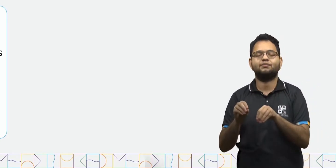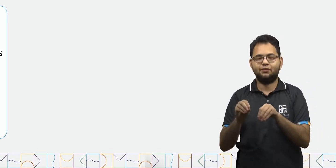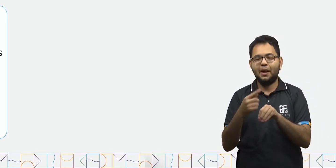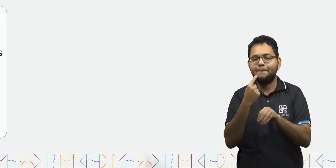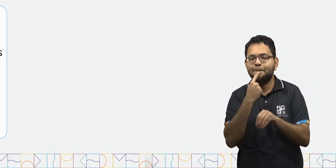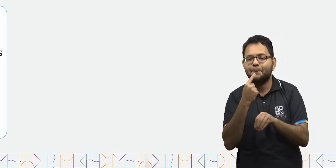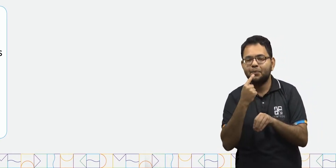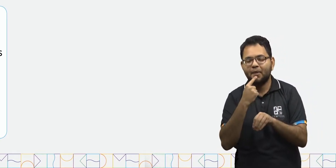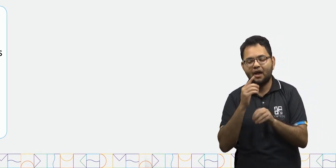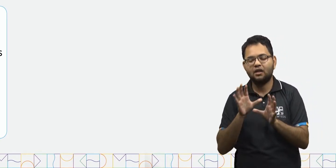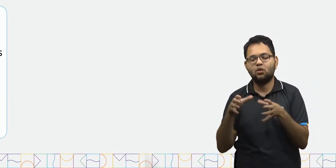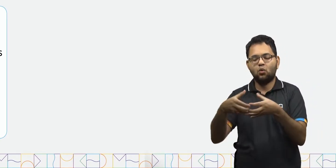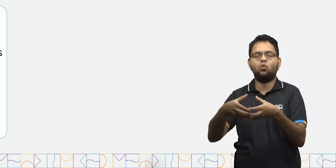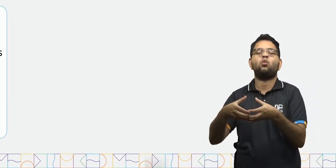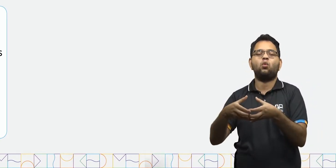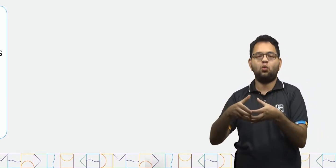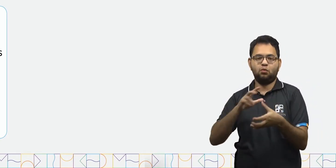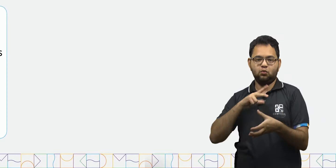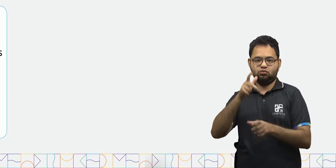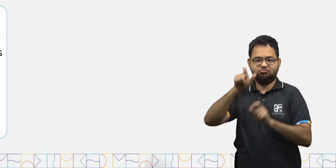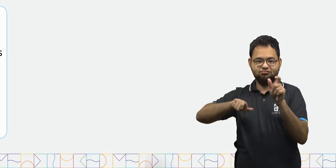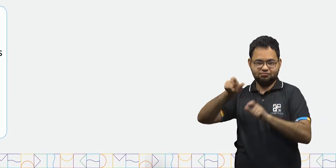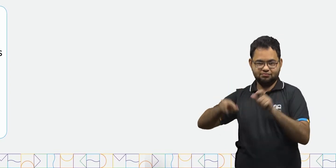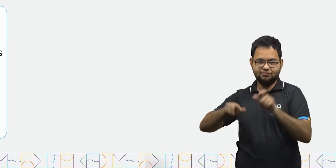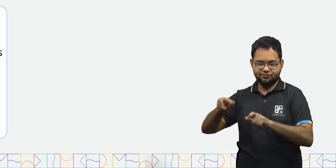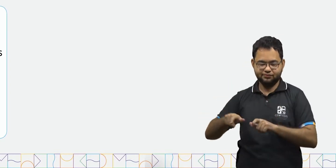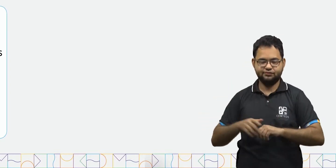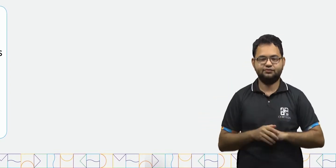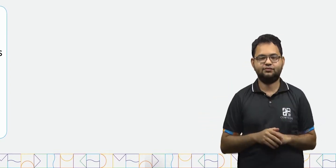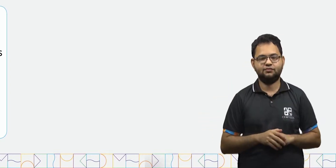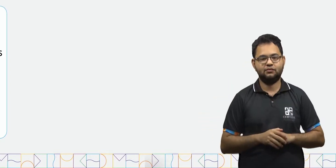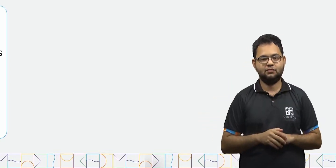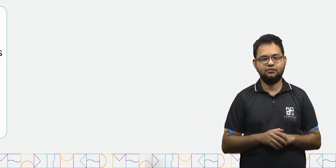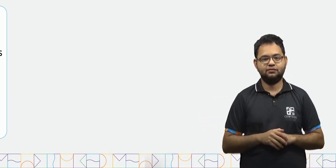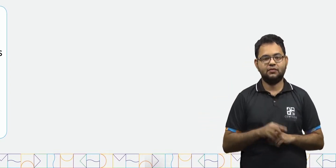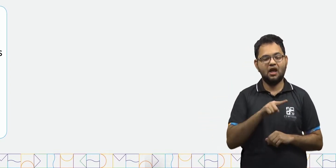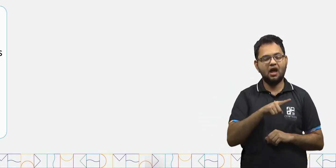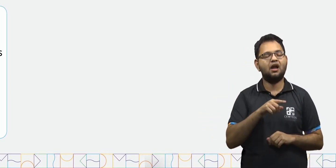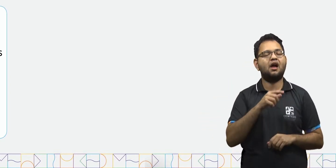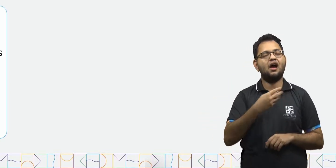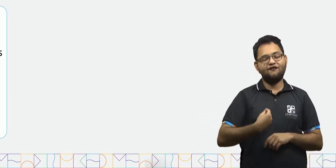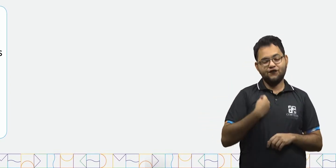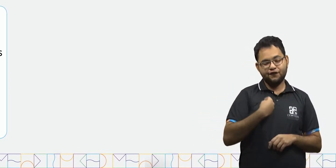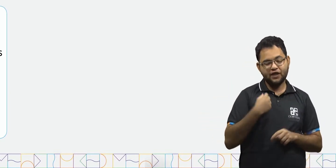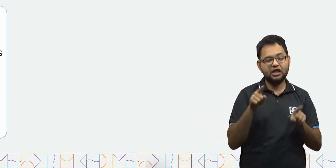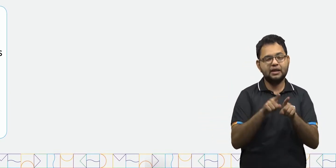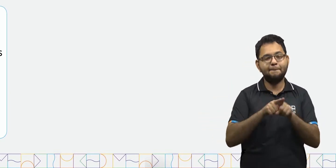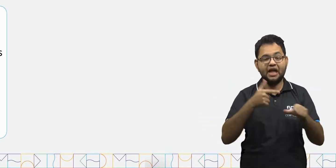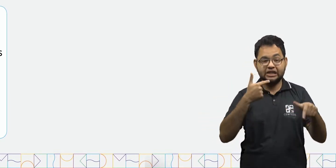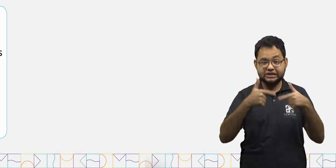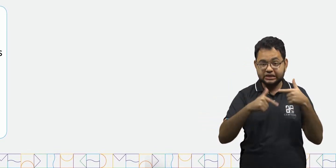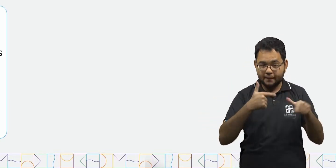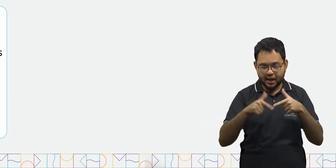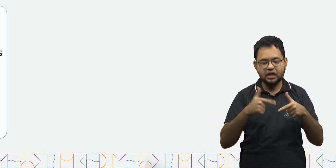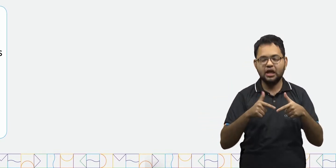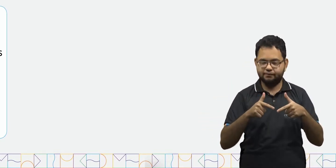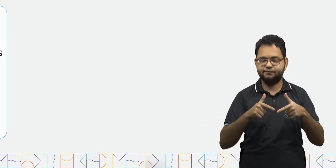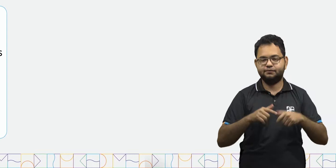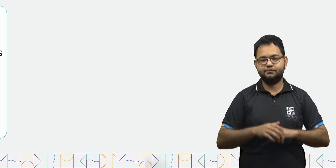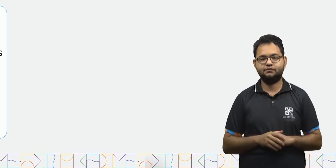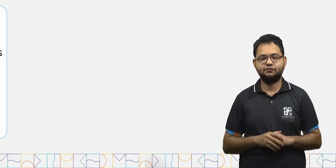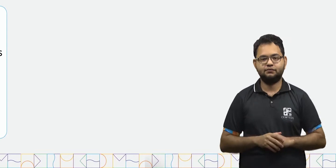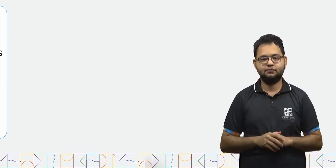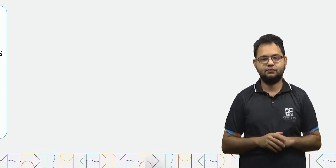seja, saíam de suas aldeias e passariam a morar e trabalhar com os colonos. Mas nem sempre essas descidas ocorriam de